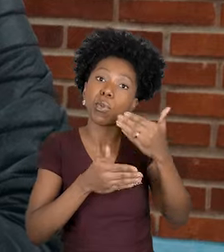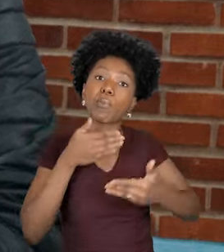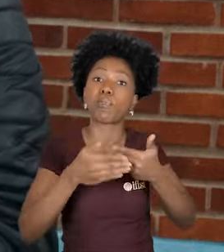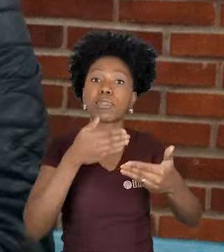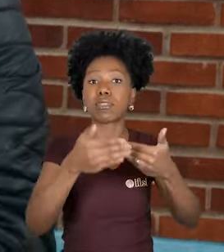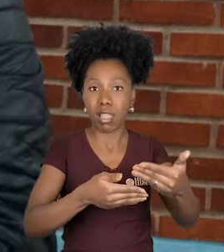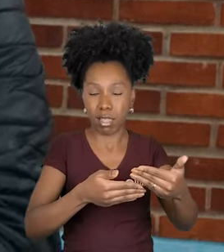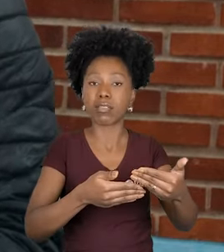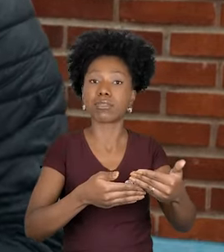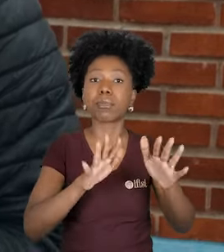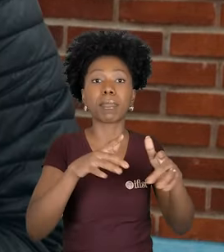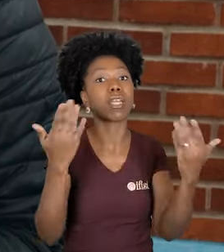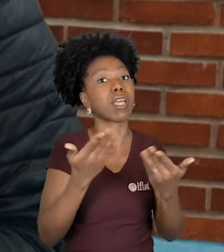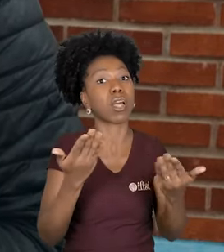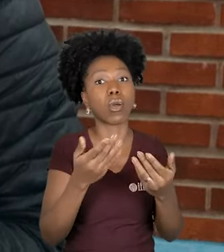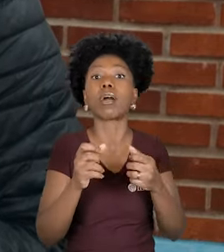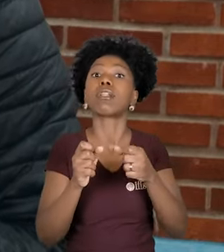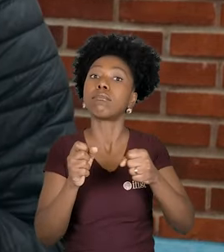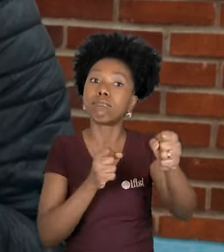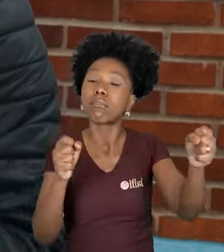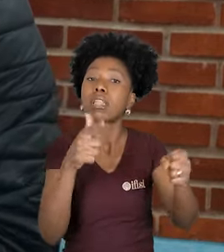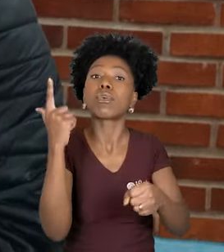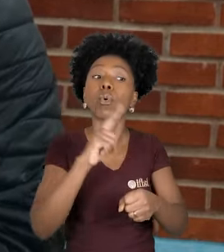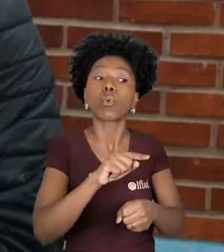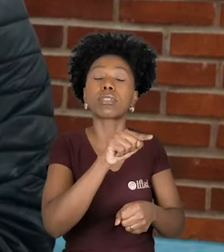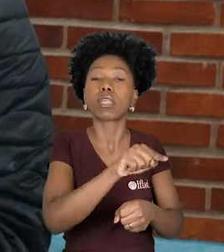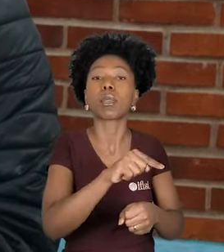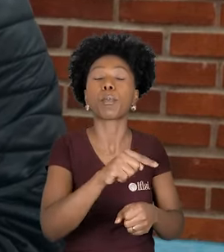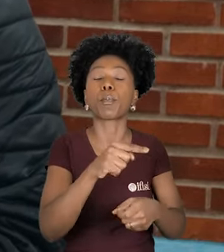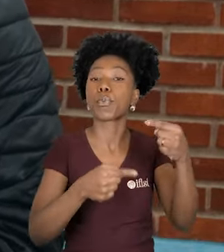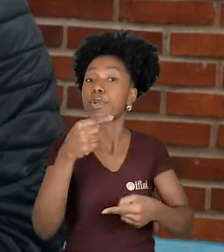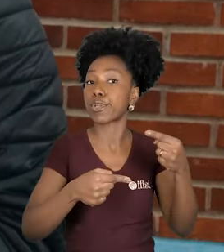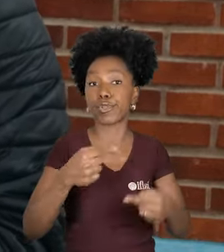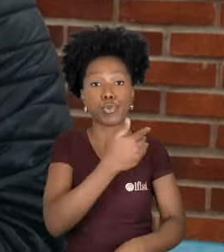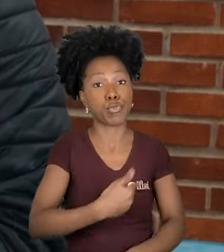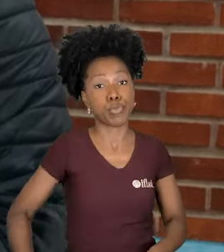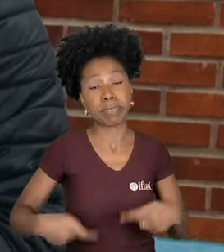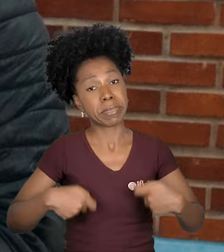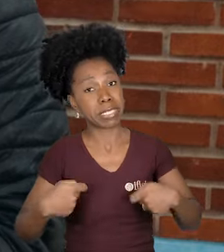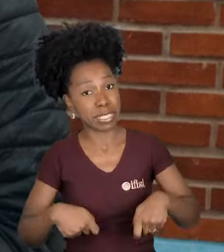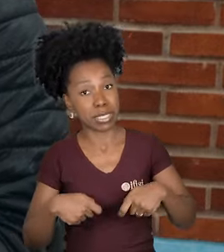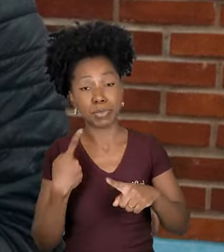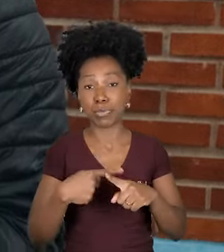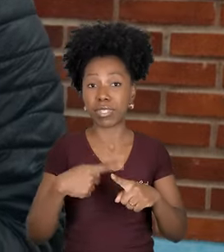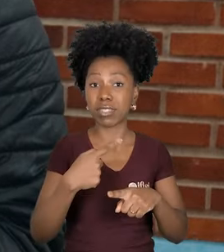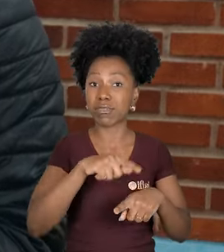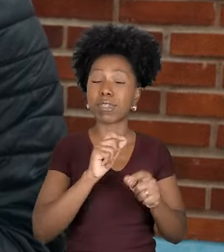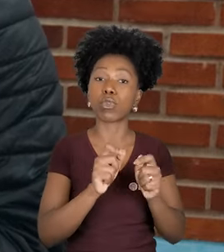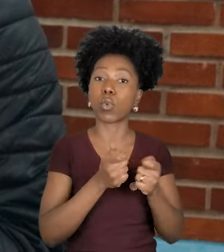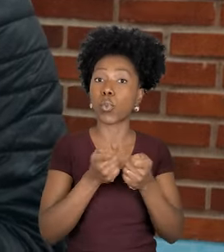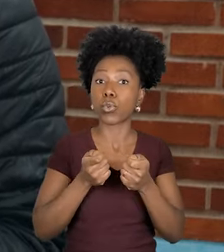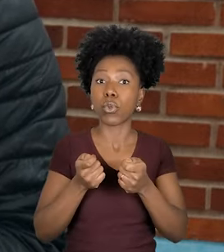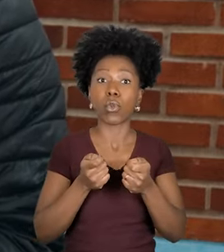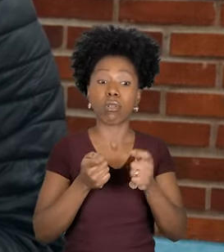ele precisa também começar a terminar para que essas mulheres sejam inseridas nas políticas públicas, porque de fato a gente fez uma gestão